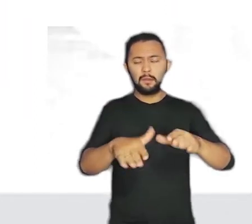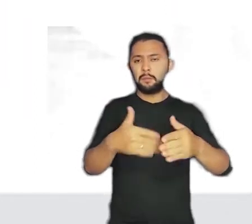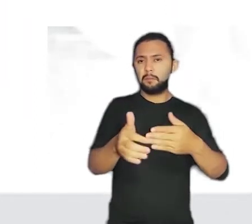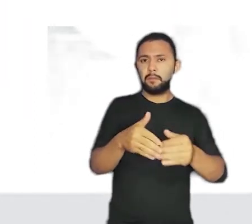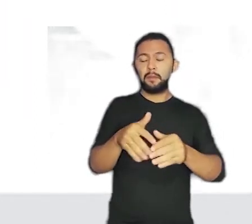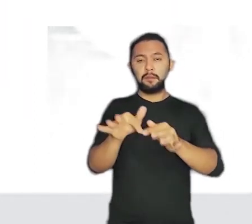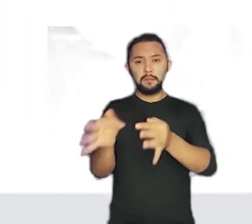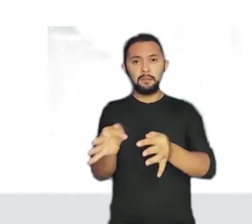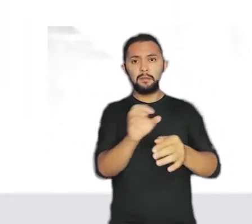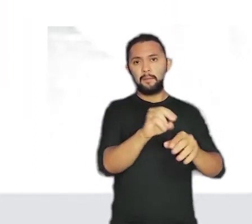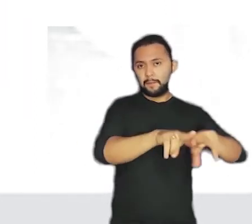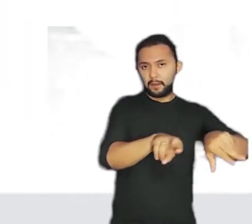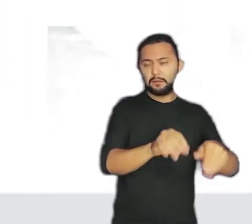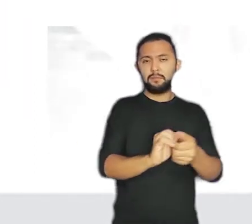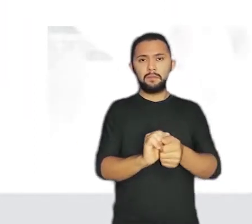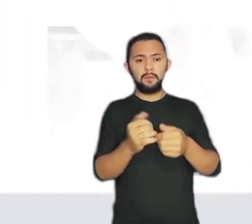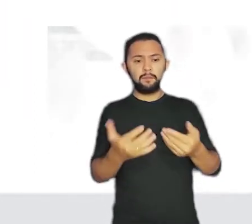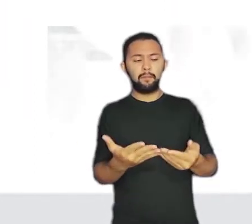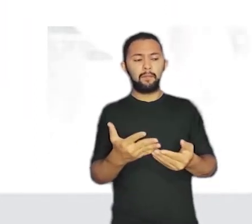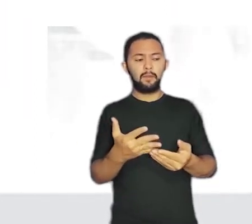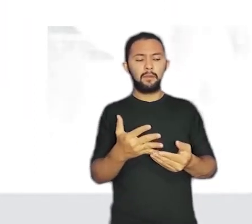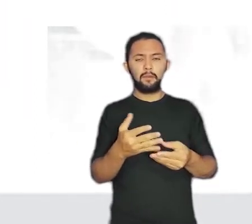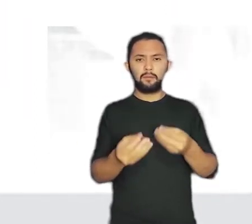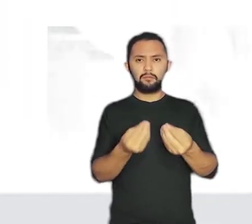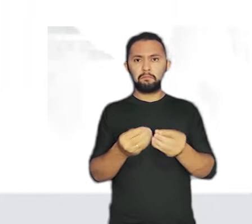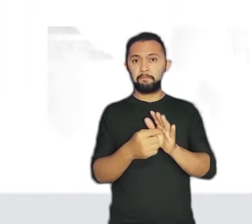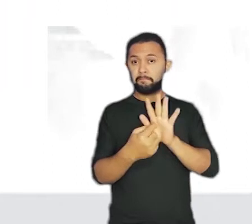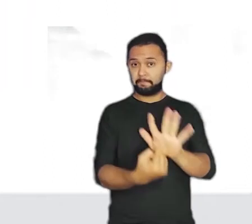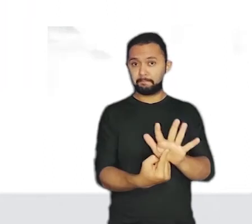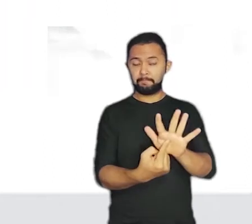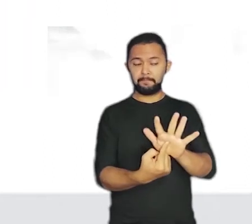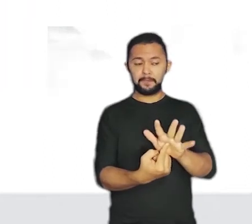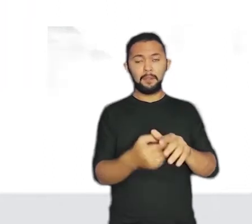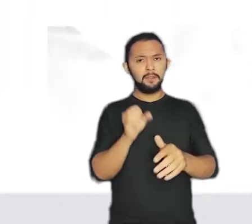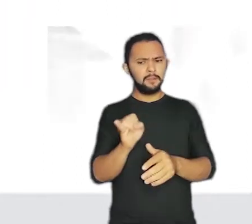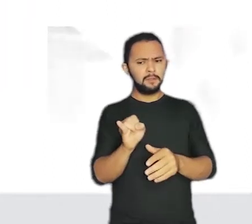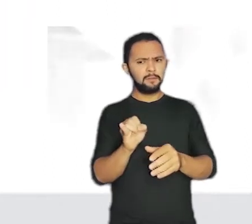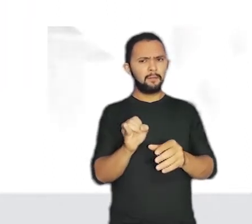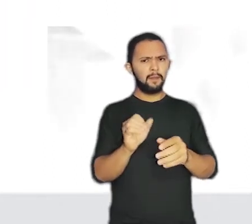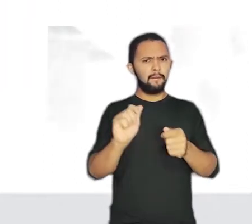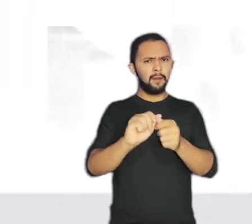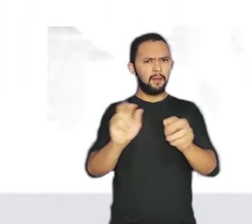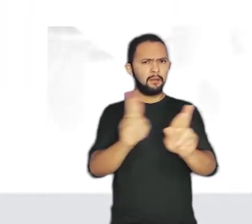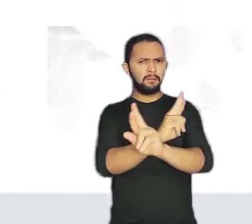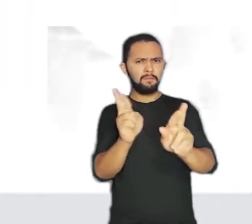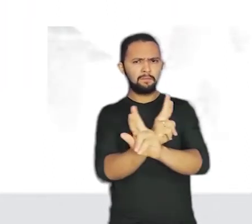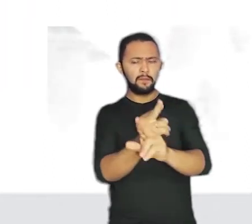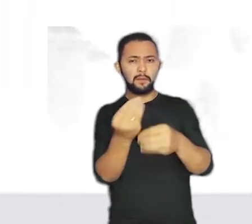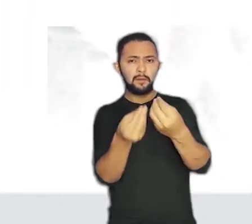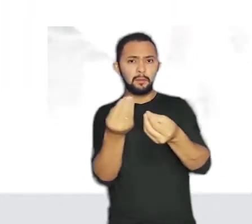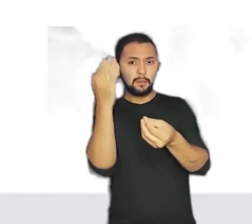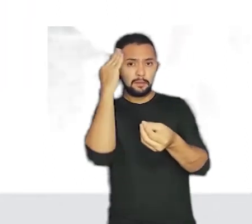quanto do plural. Os verbos impessoais não fazem referência a nenhuma dessas pessoas. Então, se não faz referência a nenhuma pessoa, não tem